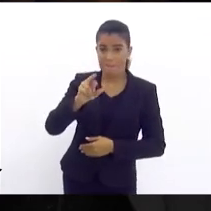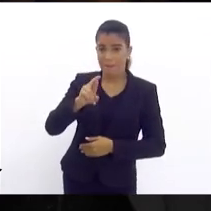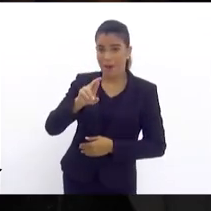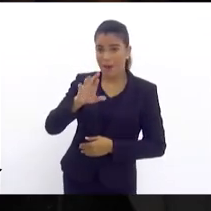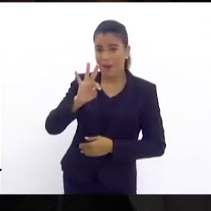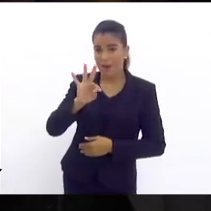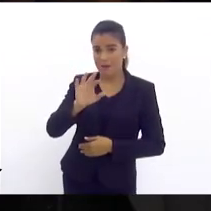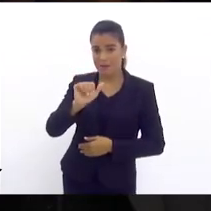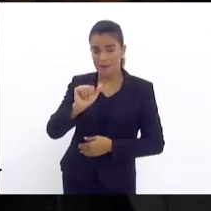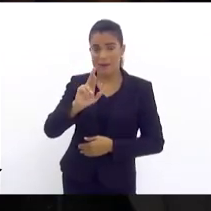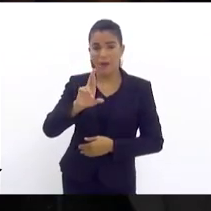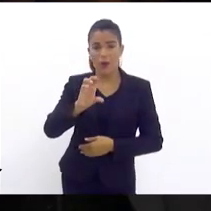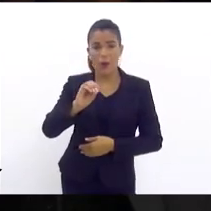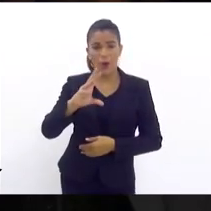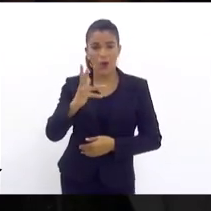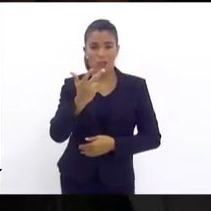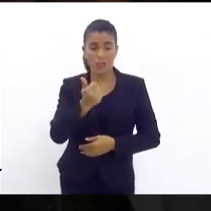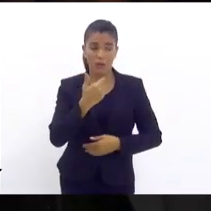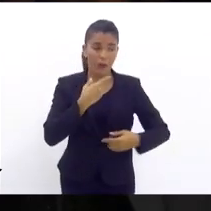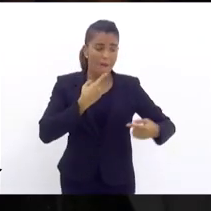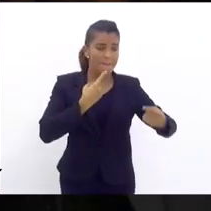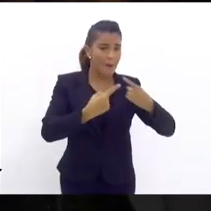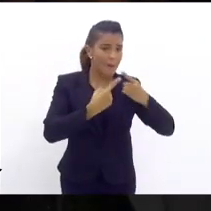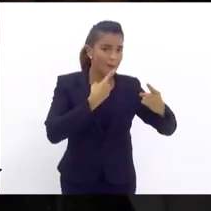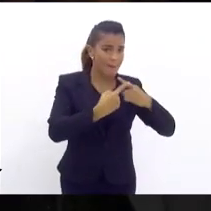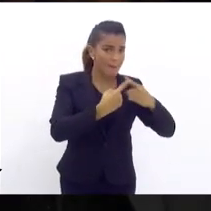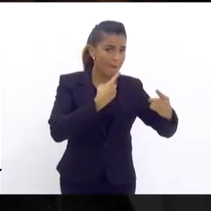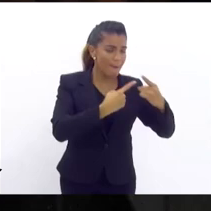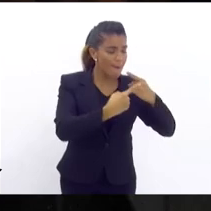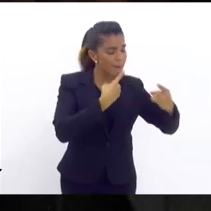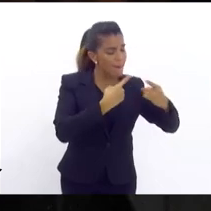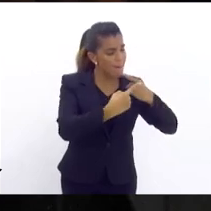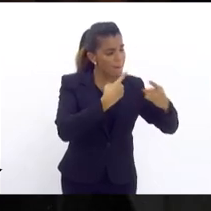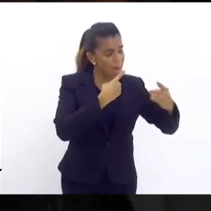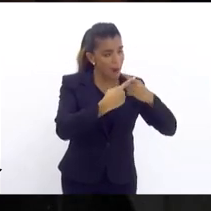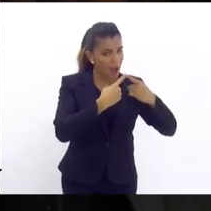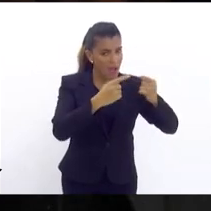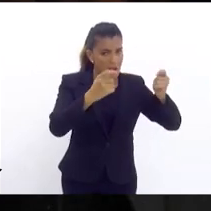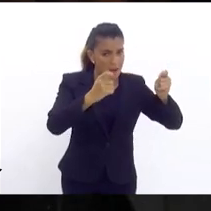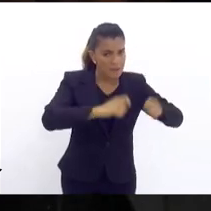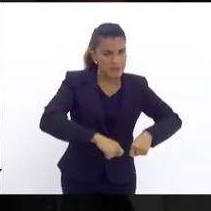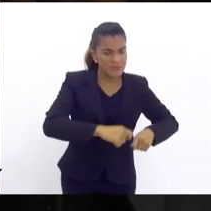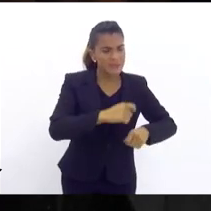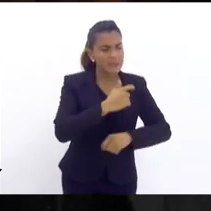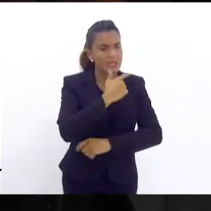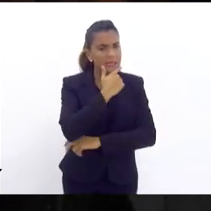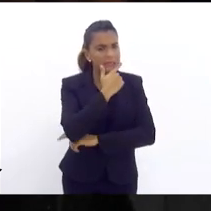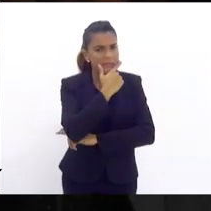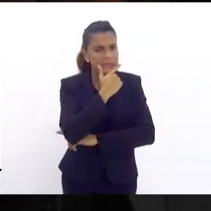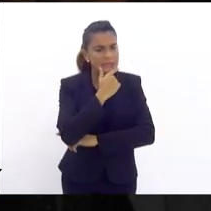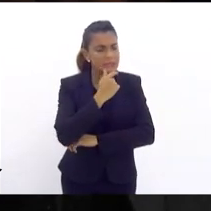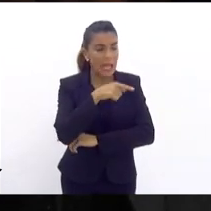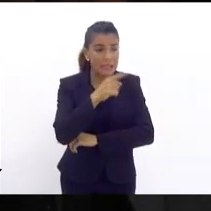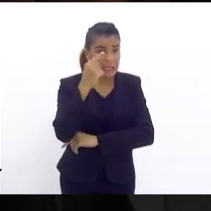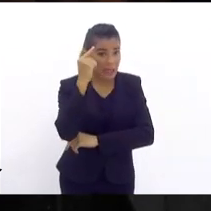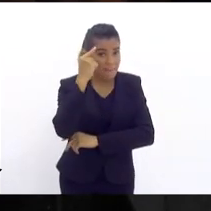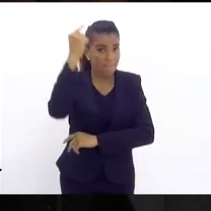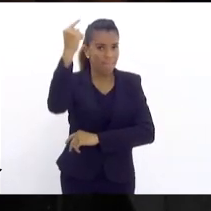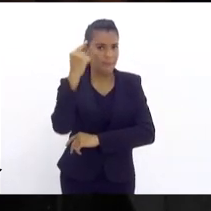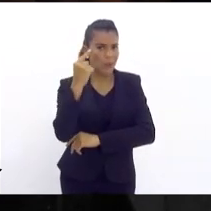comentamos entre nós e essa possibilidade que essa